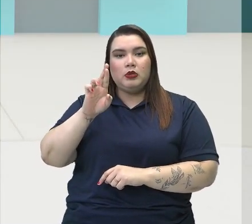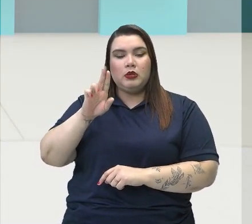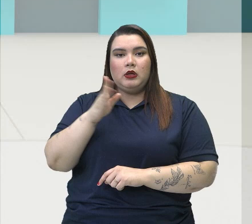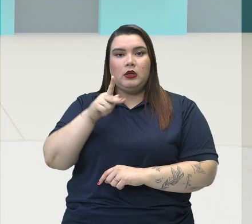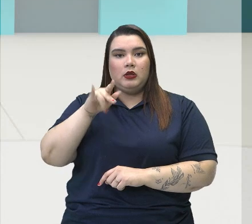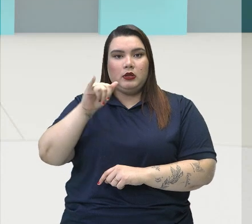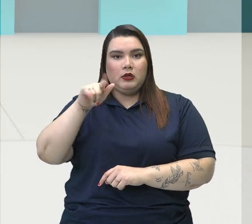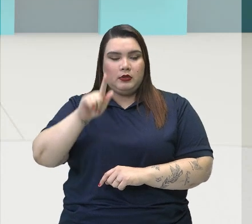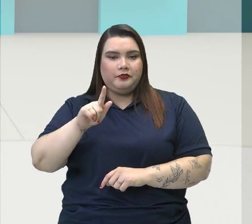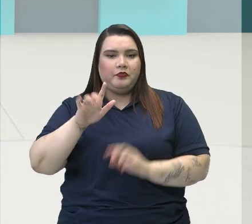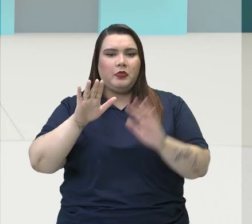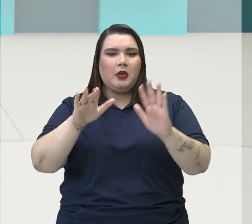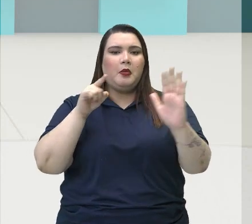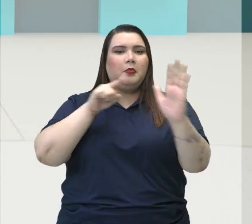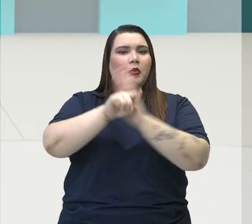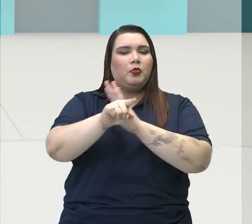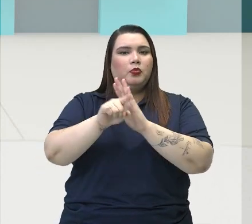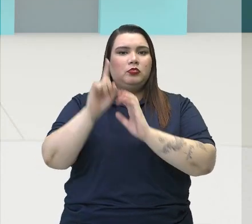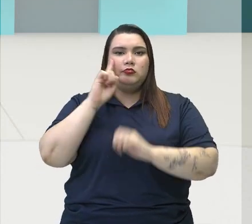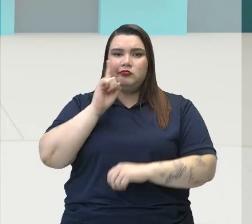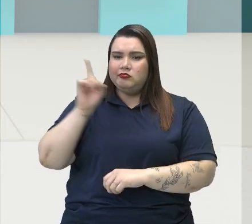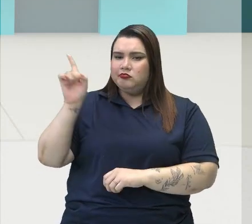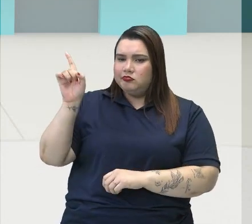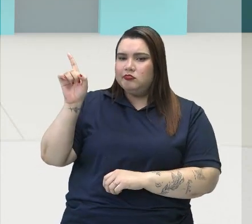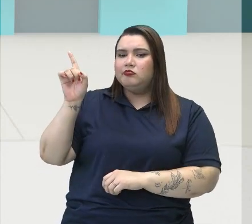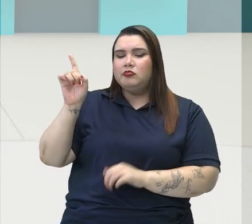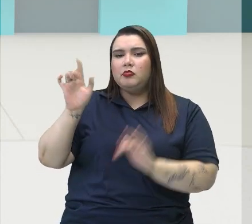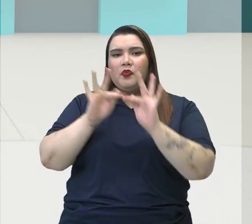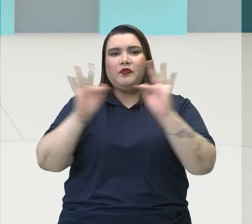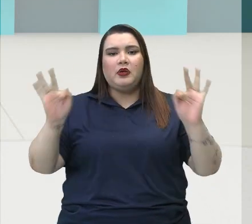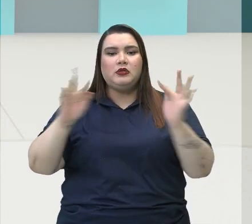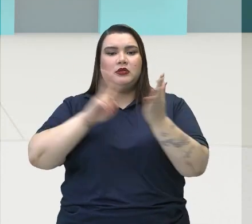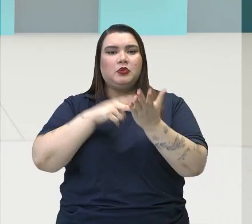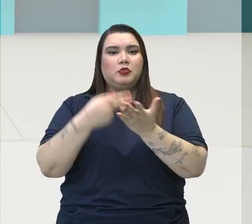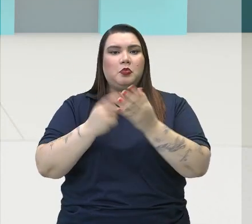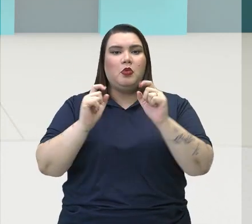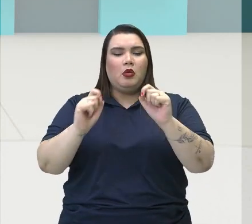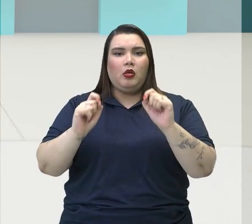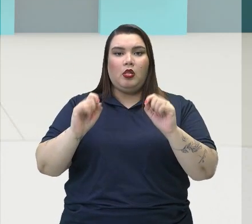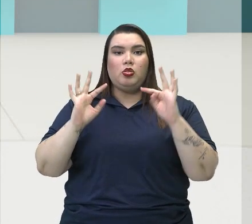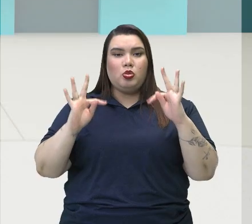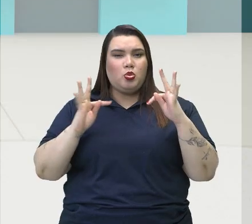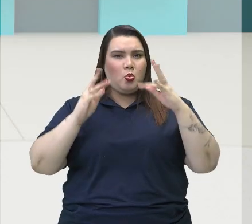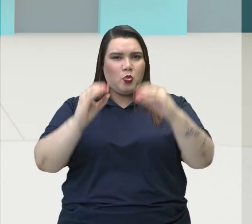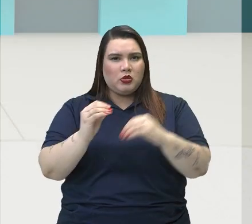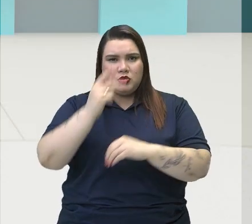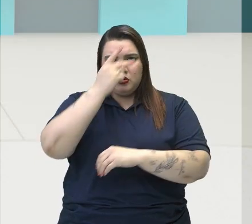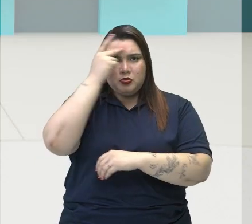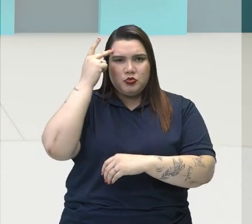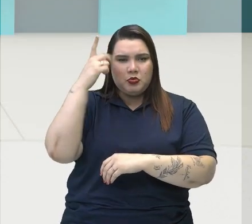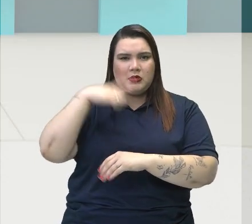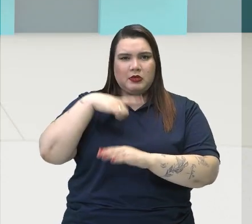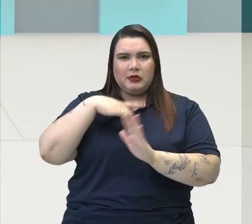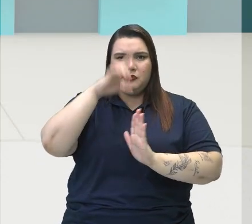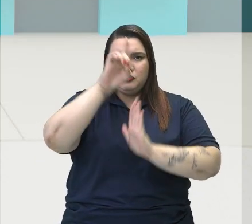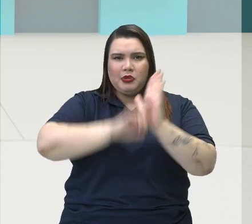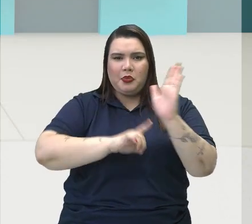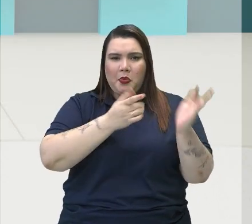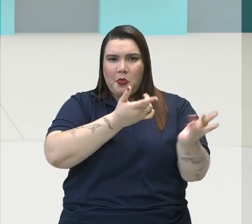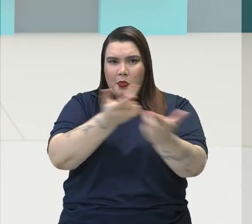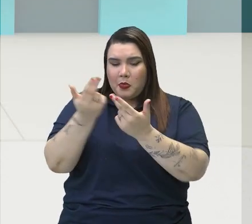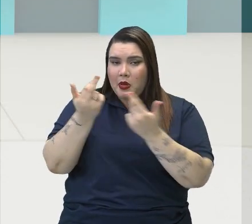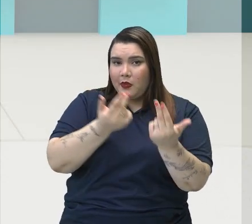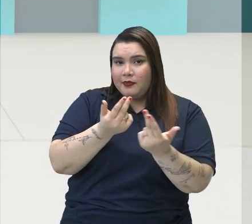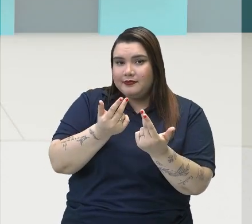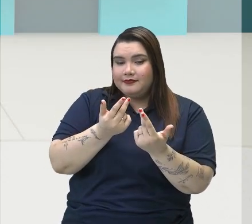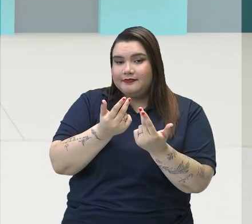in practice? Todos os indivíduos, eles têm os mesmos direitos na prática? Os direitos